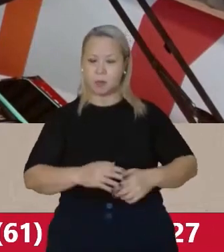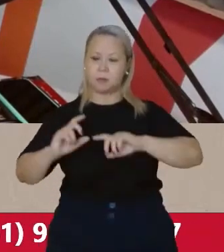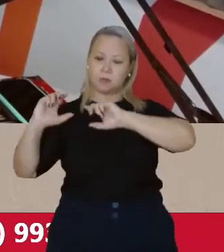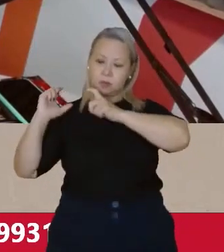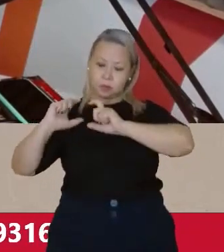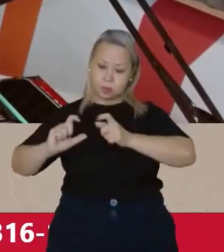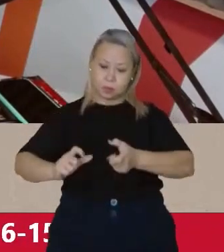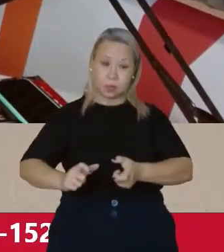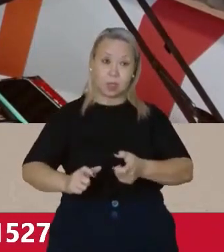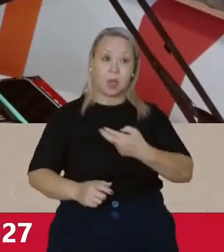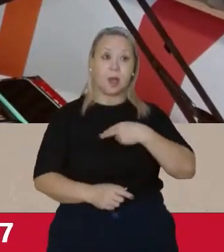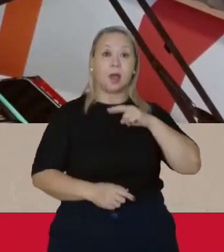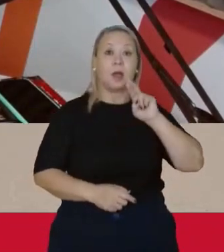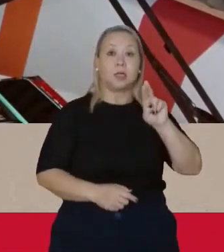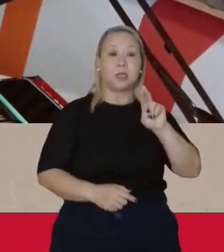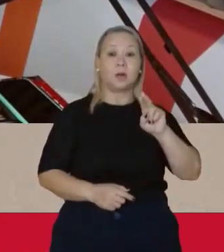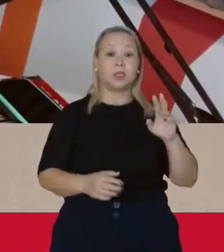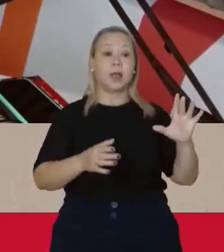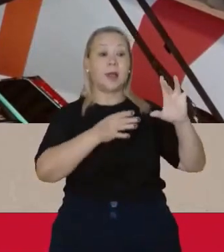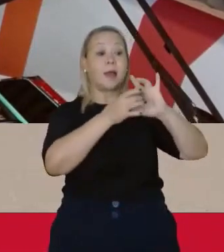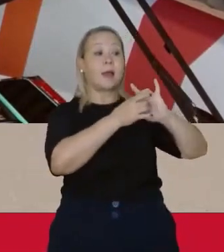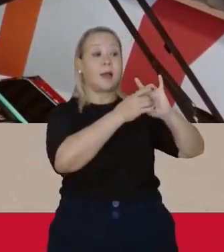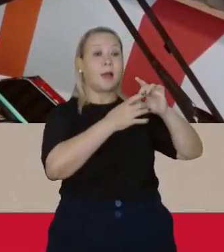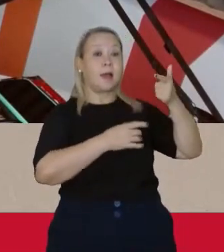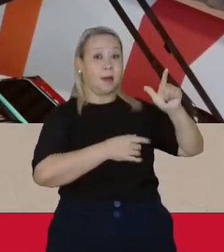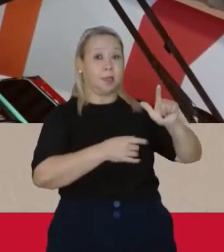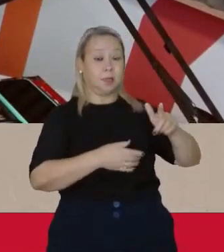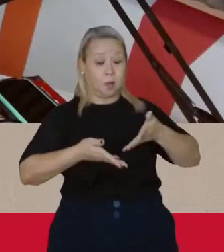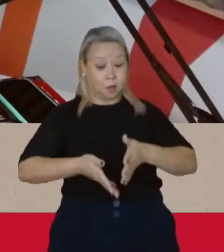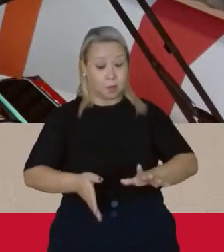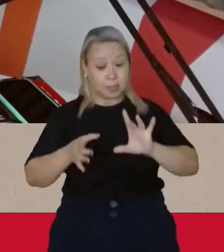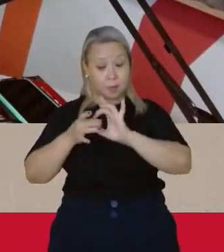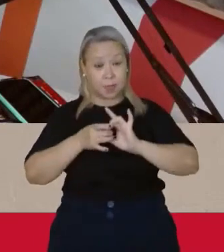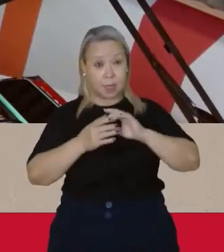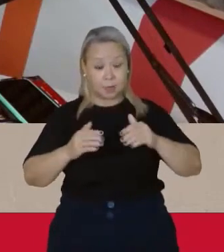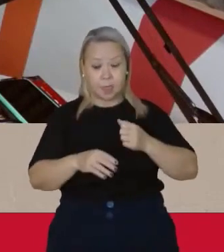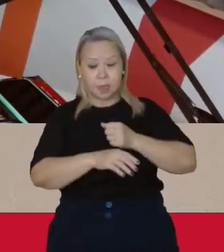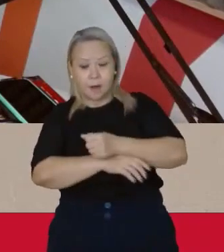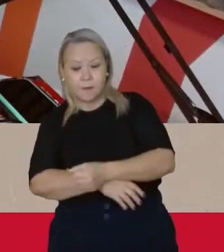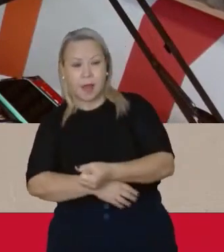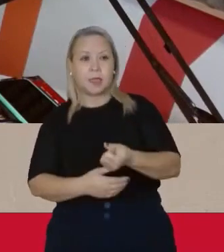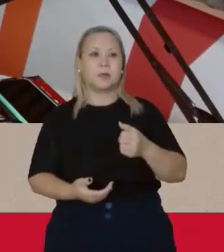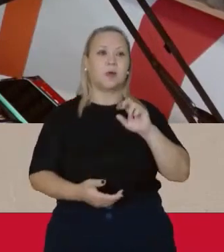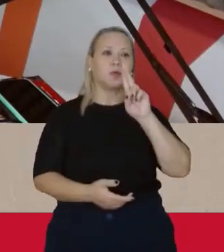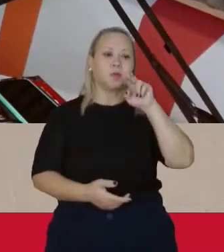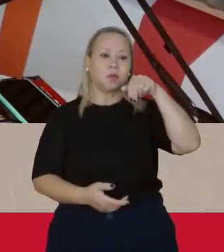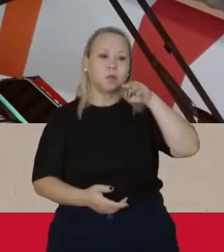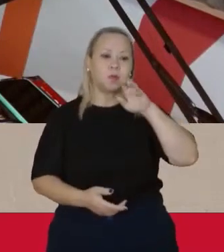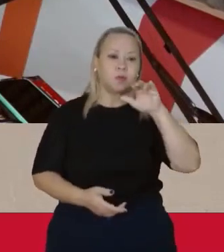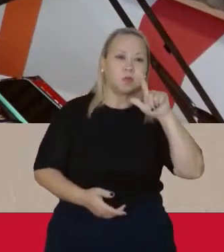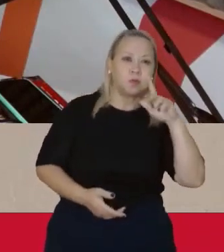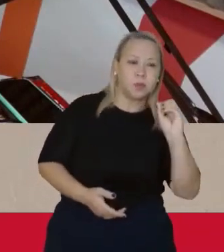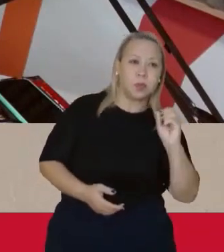ancestralidade. A religião te religa. Nós nascemos ligados através do nosso umbigo, do nosso ori, direto